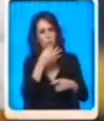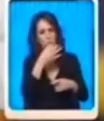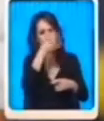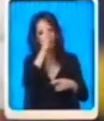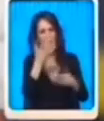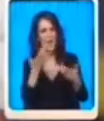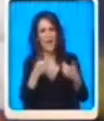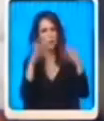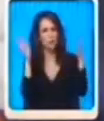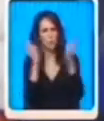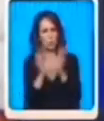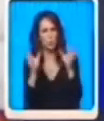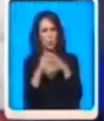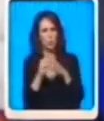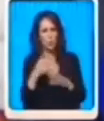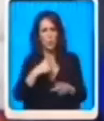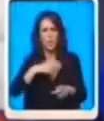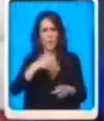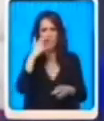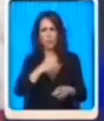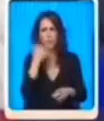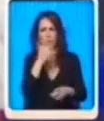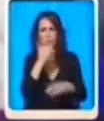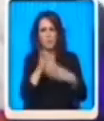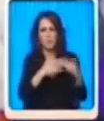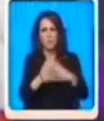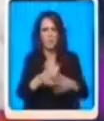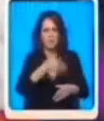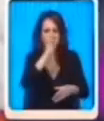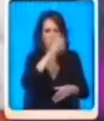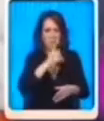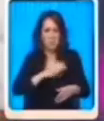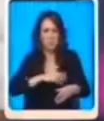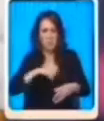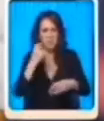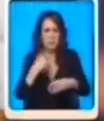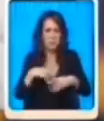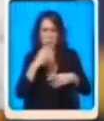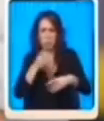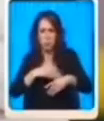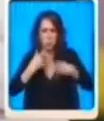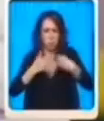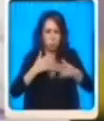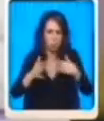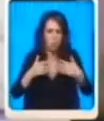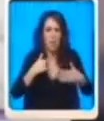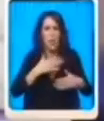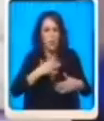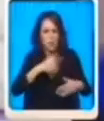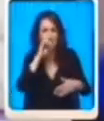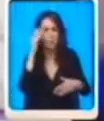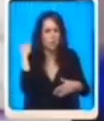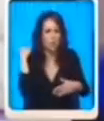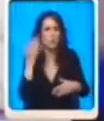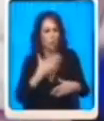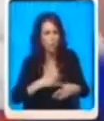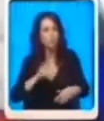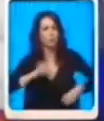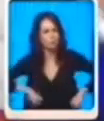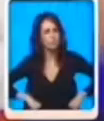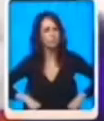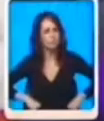fico contente com todos os clubes. Eu quero é que as pessoas sejam felizes, tanto sejam do Sporting, do Benfica, do Belenenses, do Porto. Eu gosto de Pinto da Costa. Pinto da Costa,